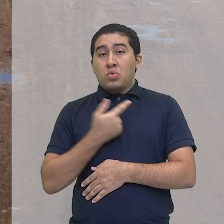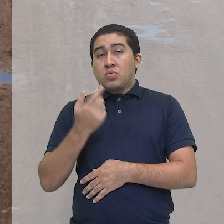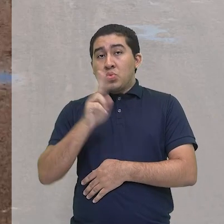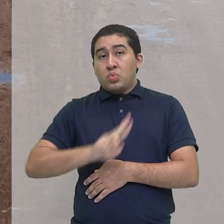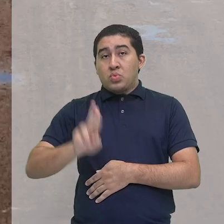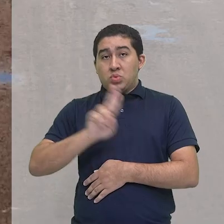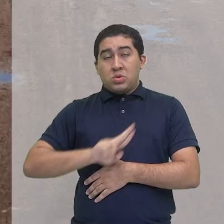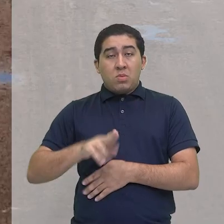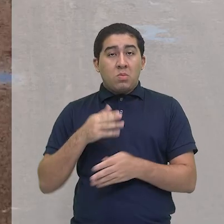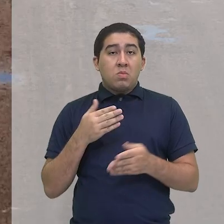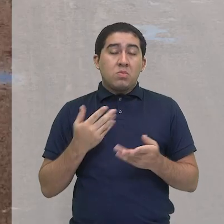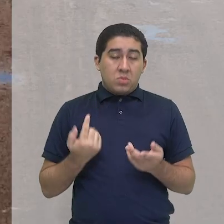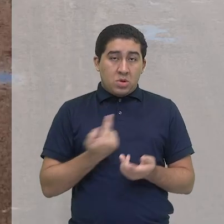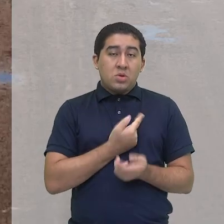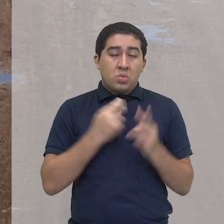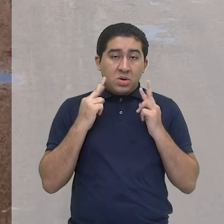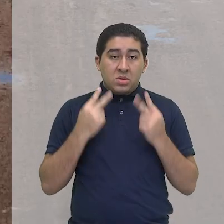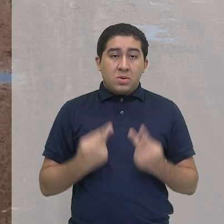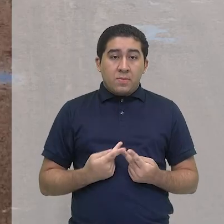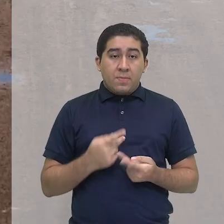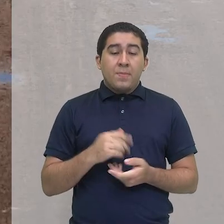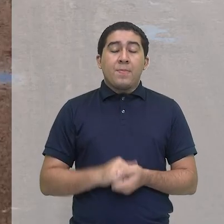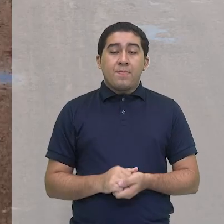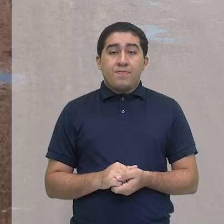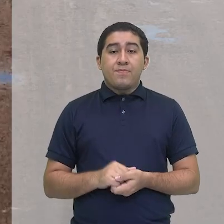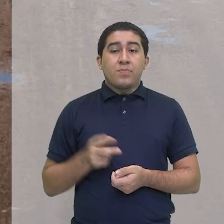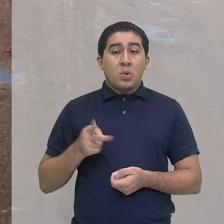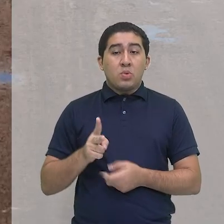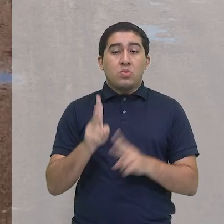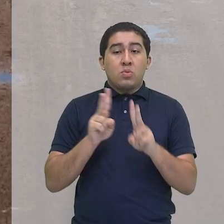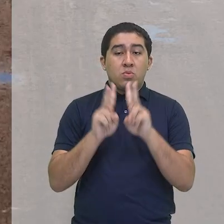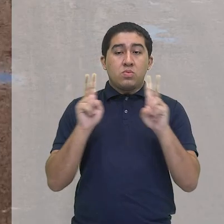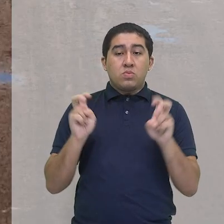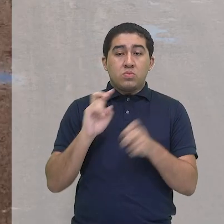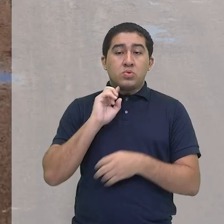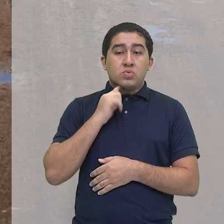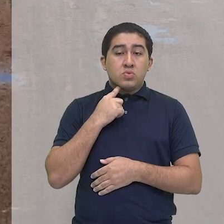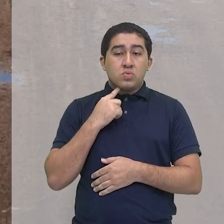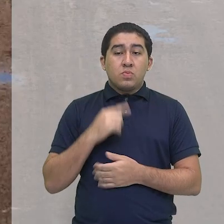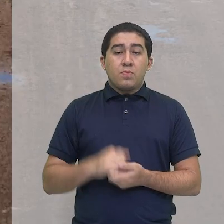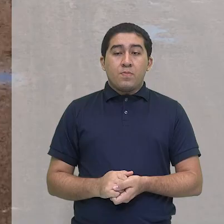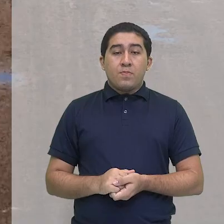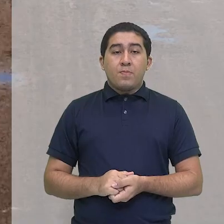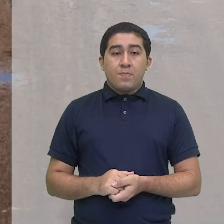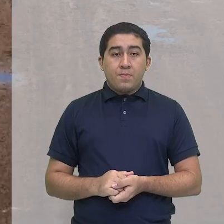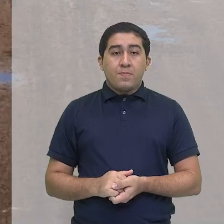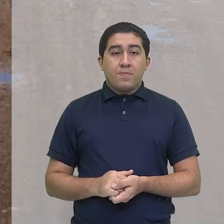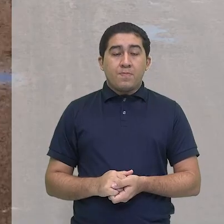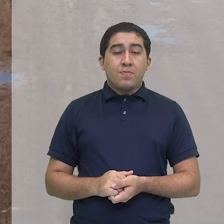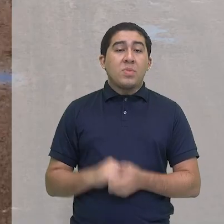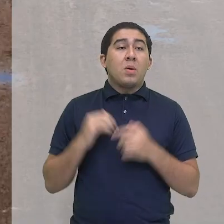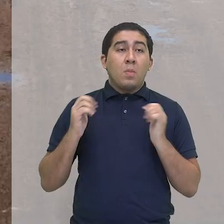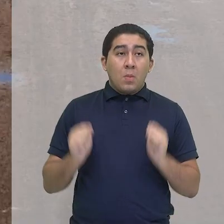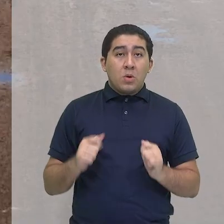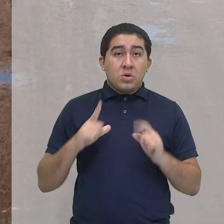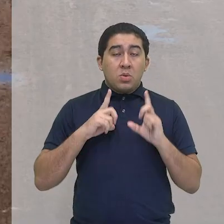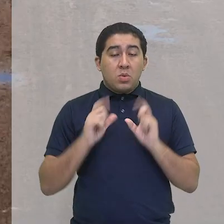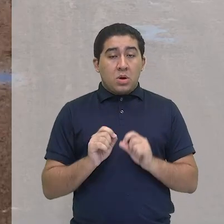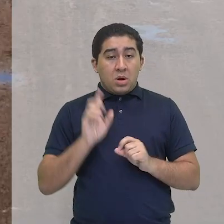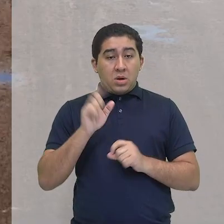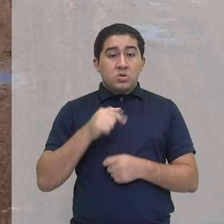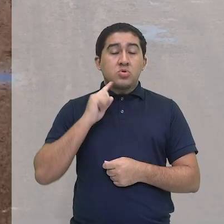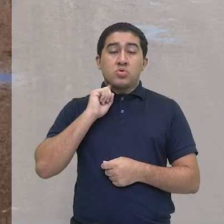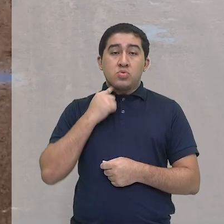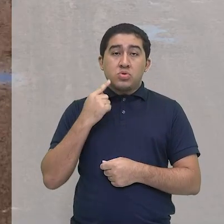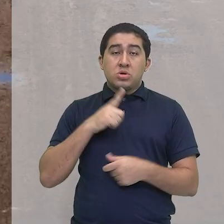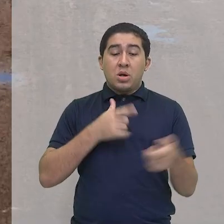ser utilizada por nós. Continuando aí, sobre esse assunto da poluição, a gente pode classificar essa poluição